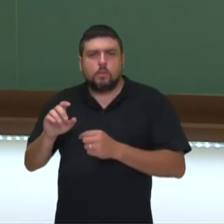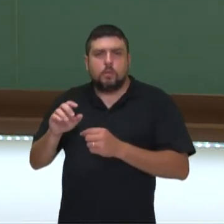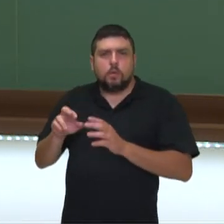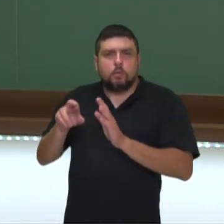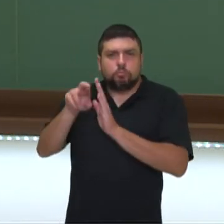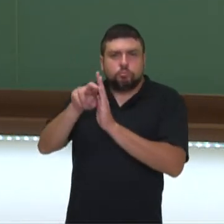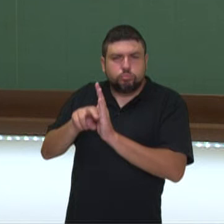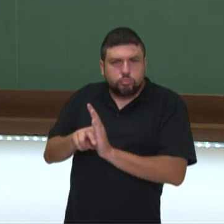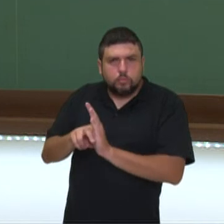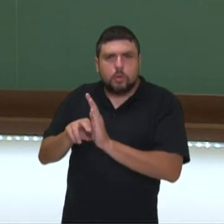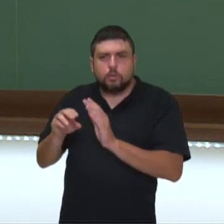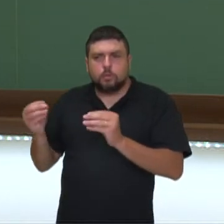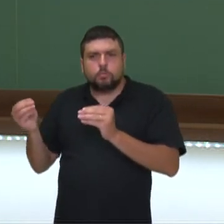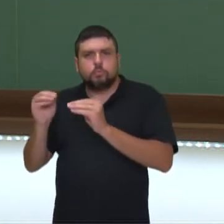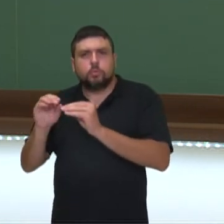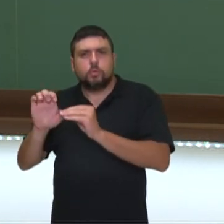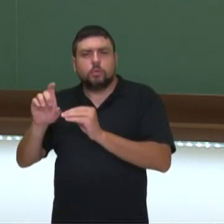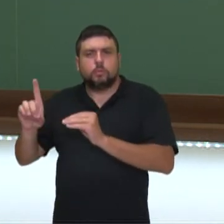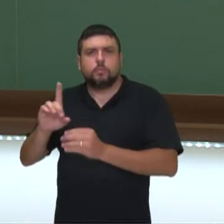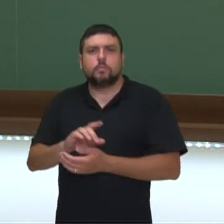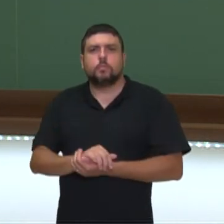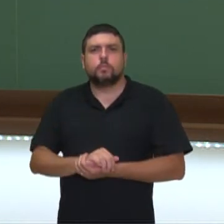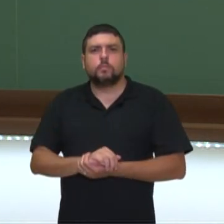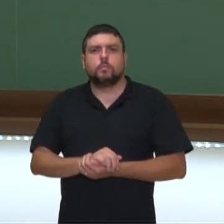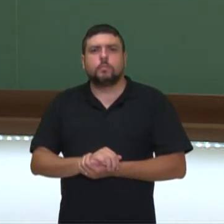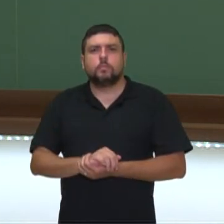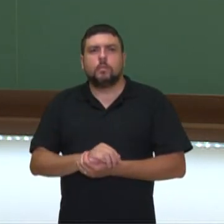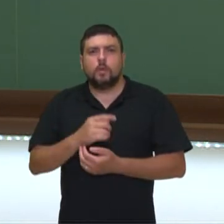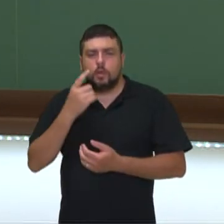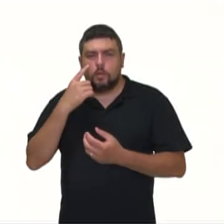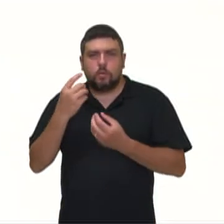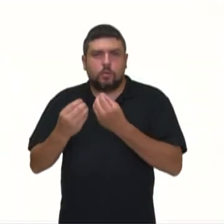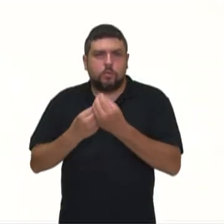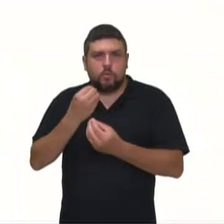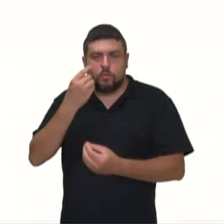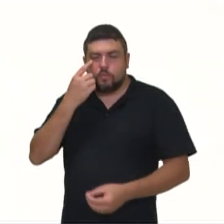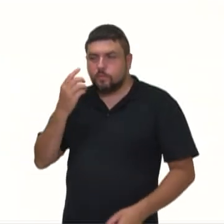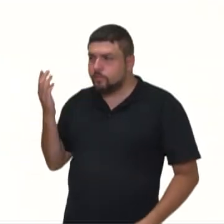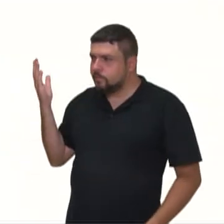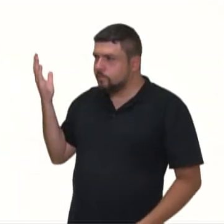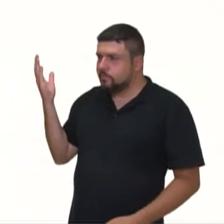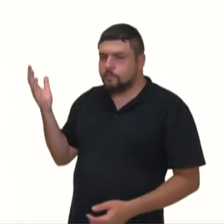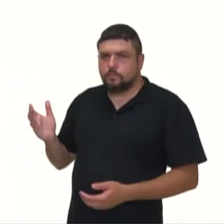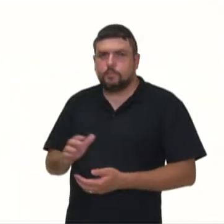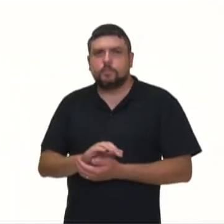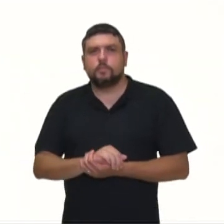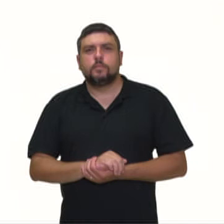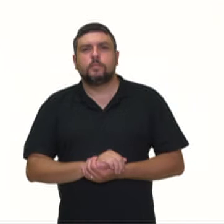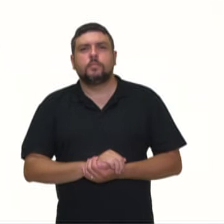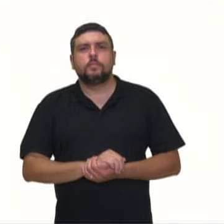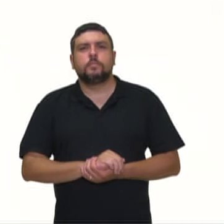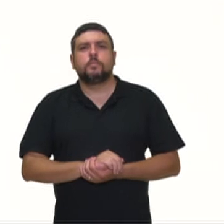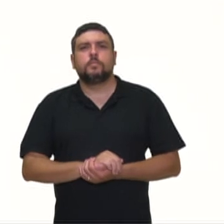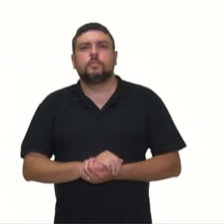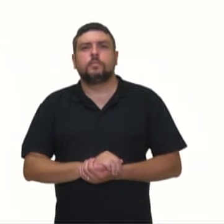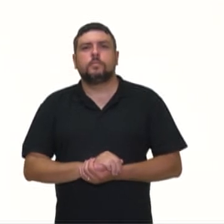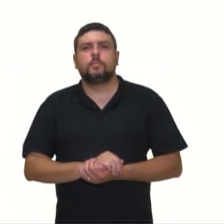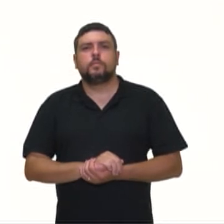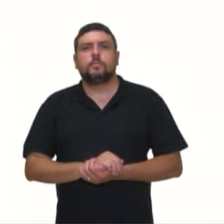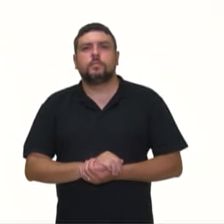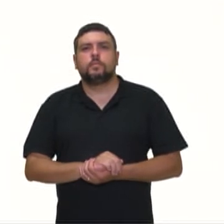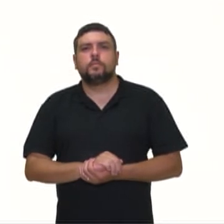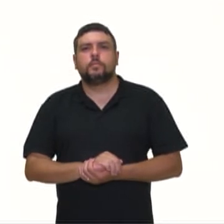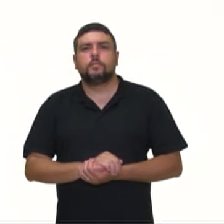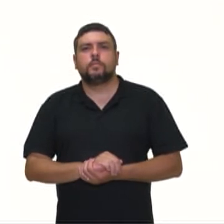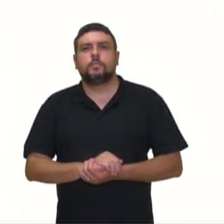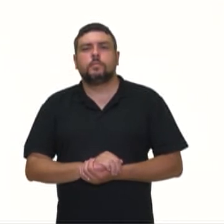O que eu disse anteriormente, pessoal, o have, ele é utilizado com I, you, we e o they. E o he, she, it,